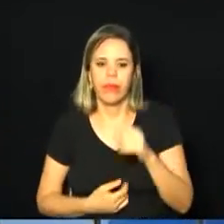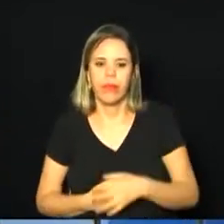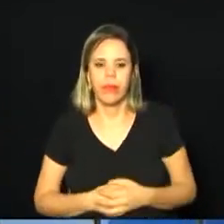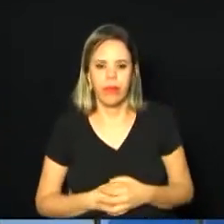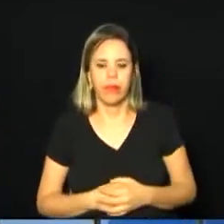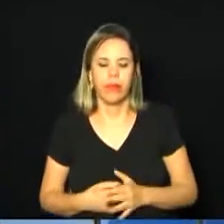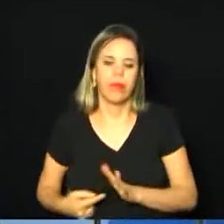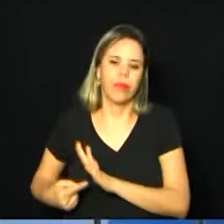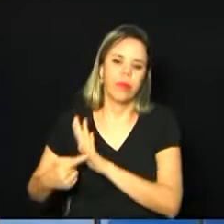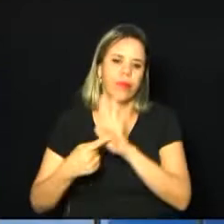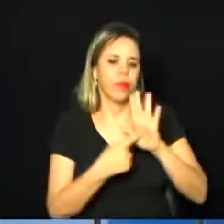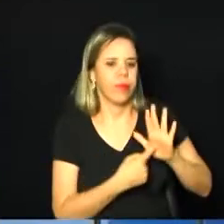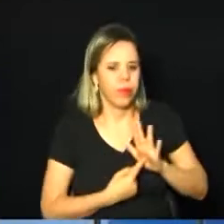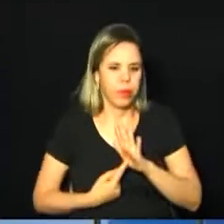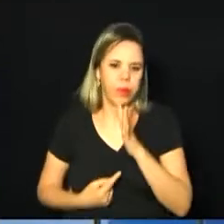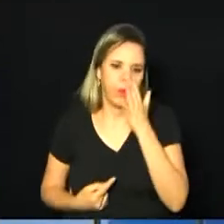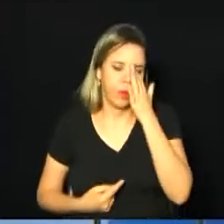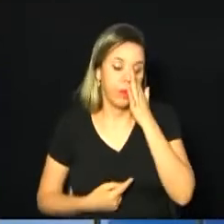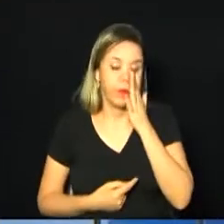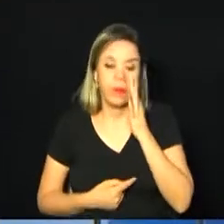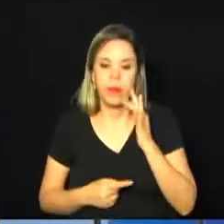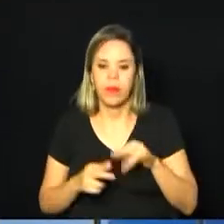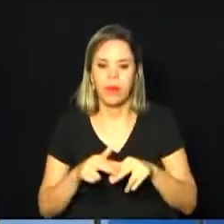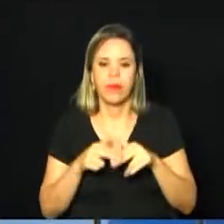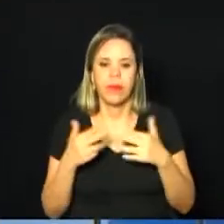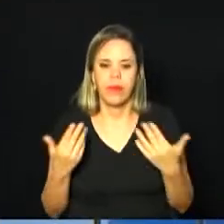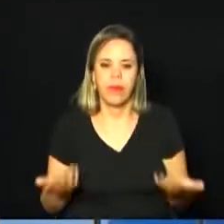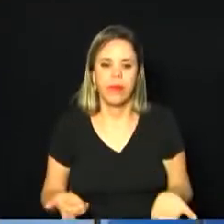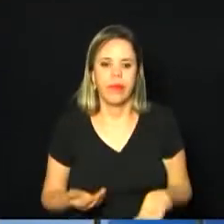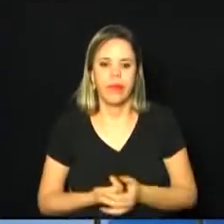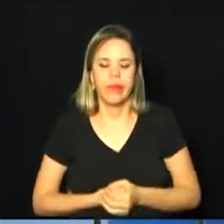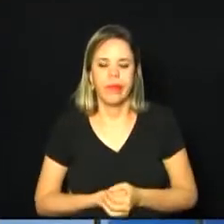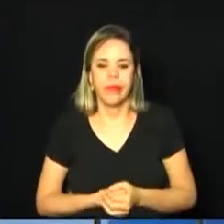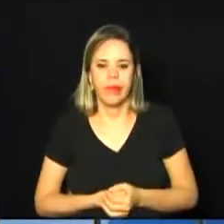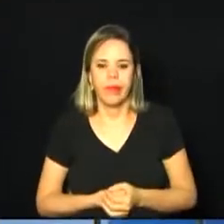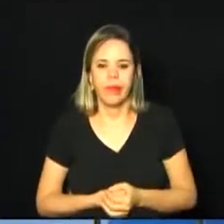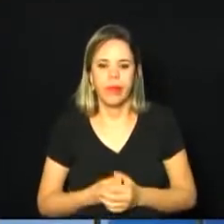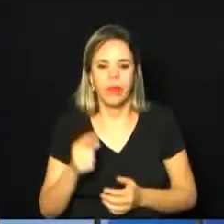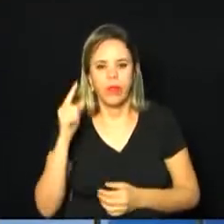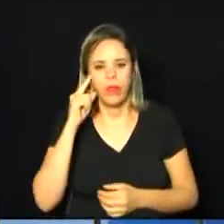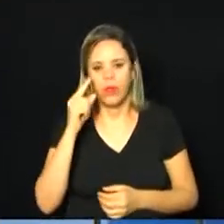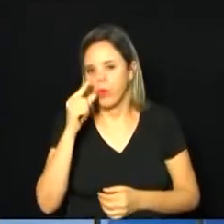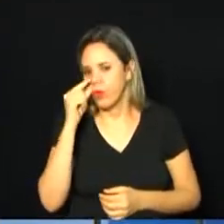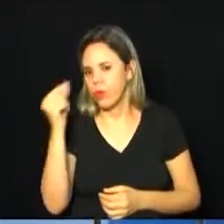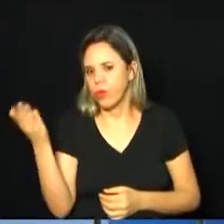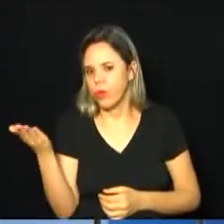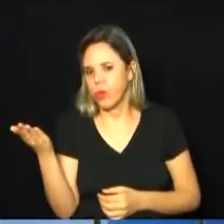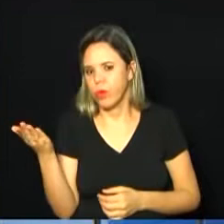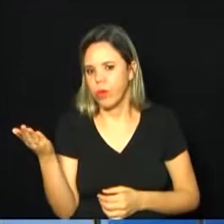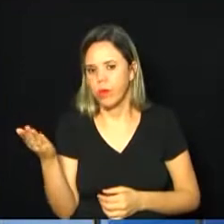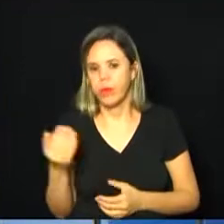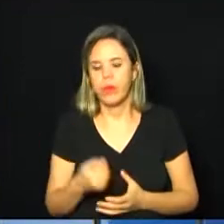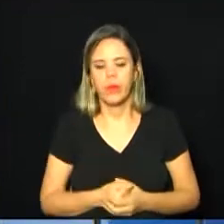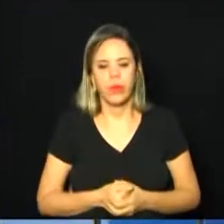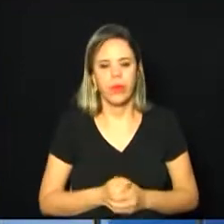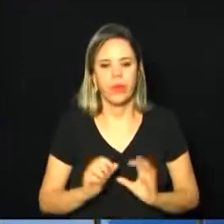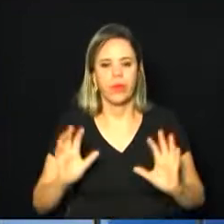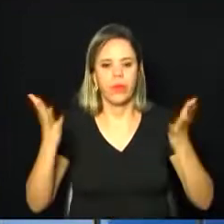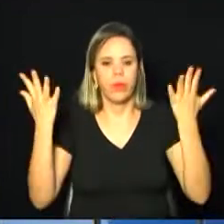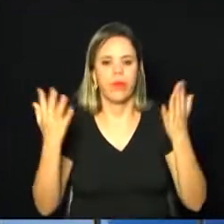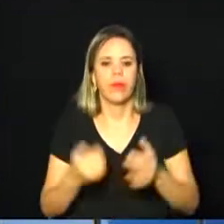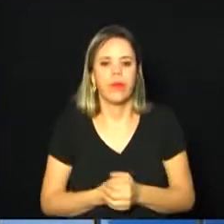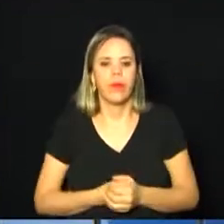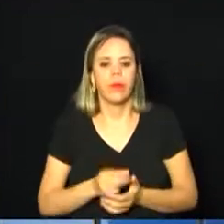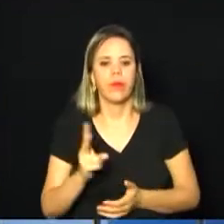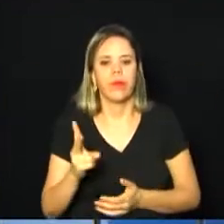com apresentações justamente em relação ao dia das bruxas que é o Halloween a festa